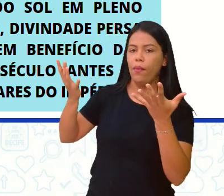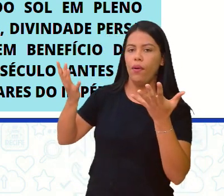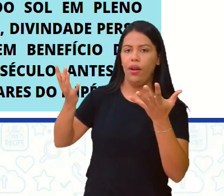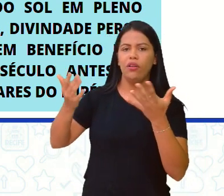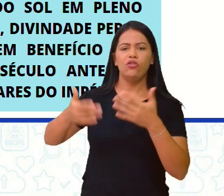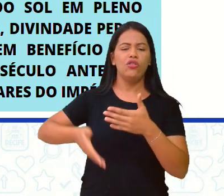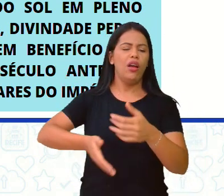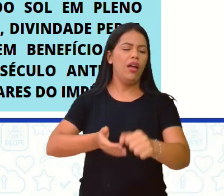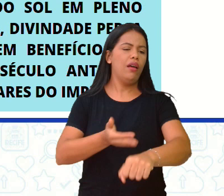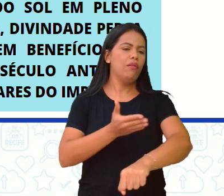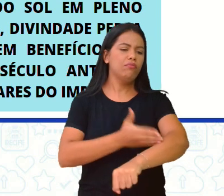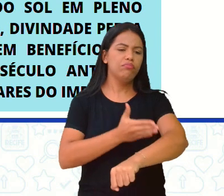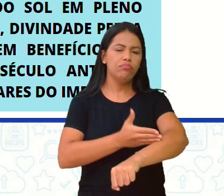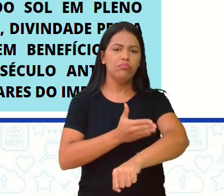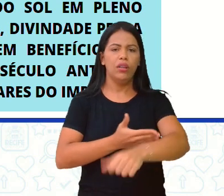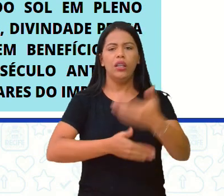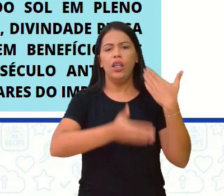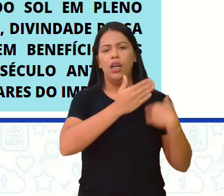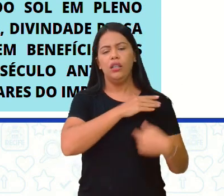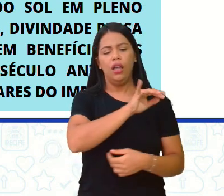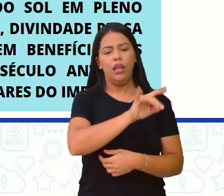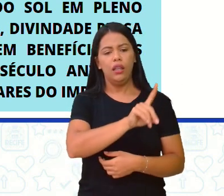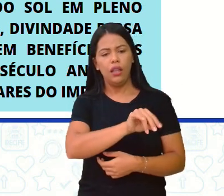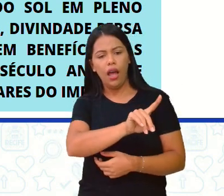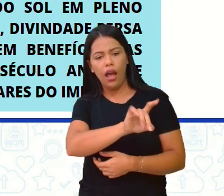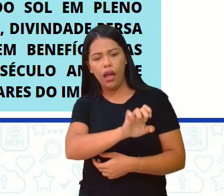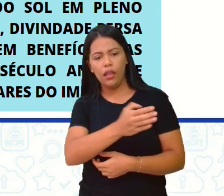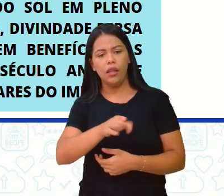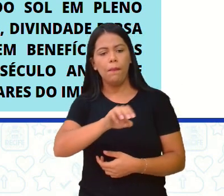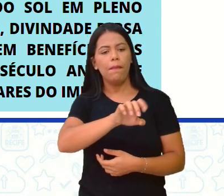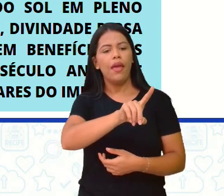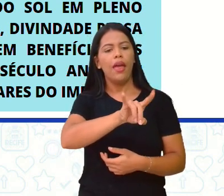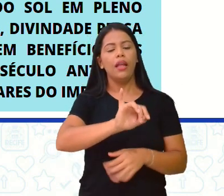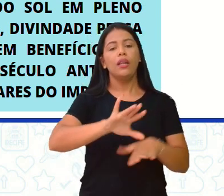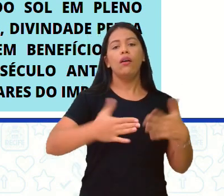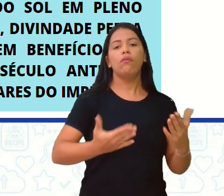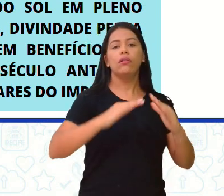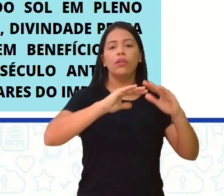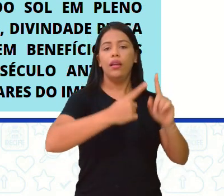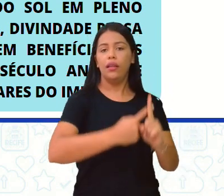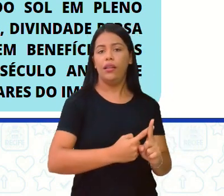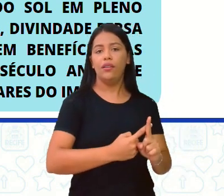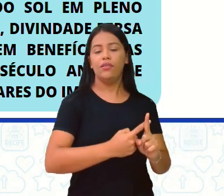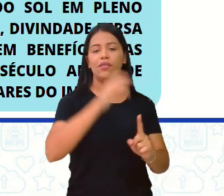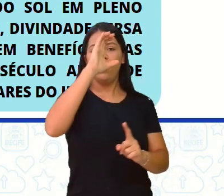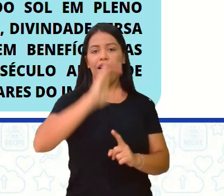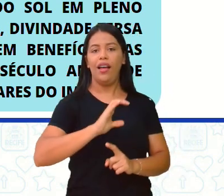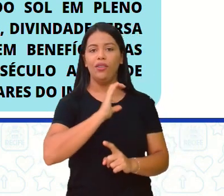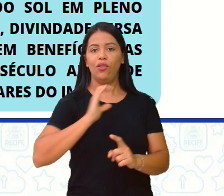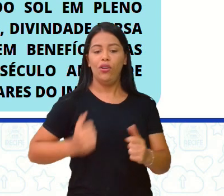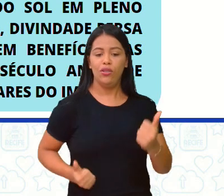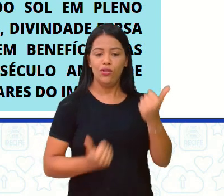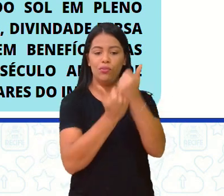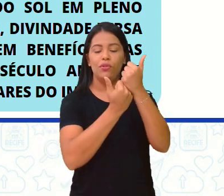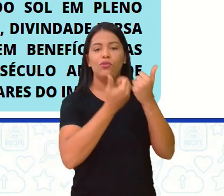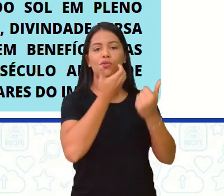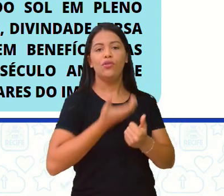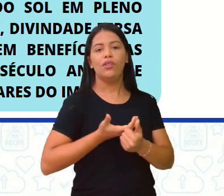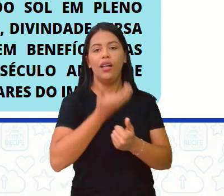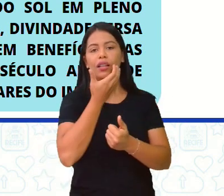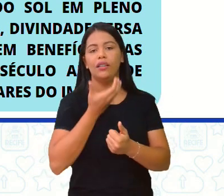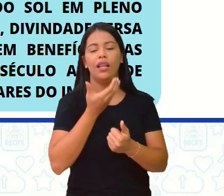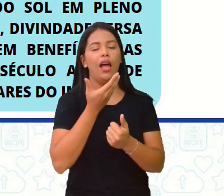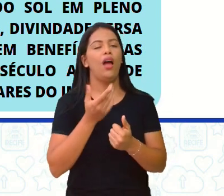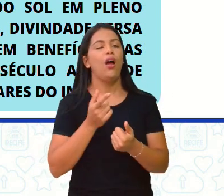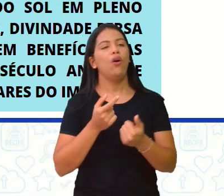como eu falei bem no início da aula, quando a Igreja Católica introduziu o Natal em substituição a uma festa bem